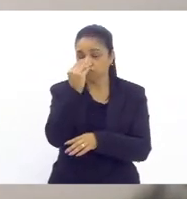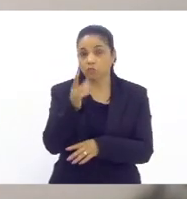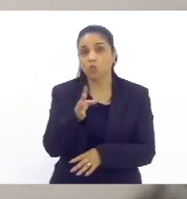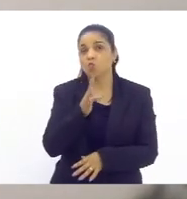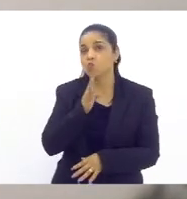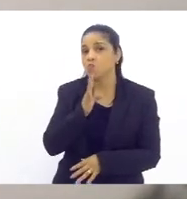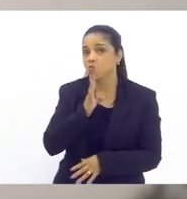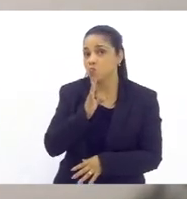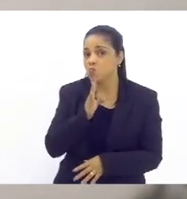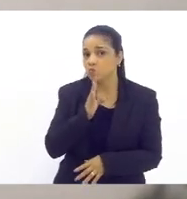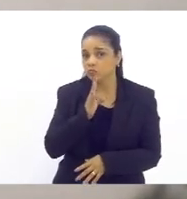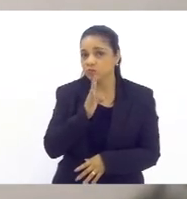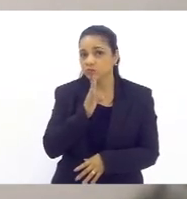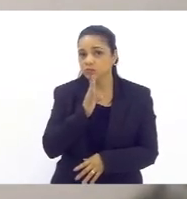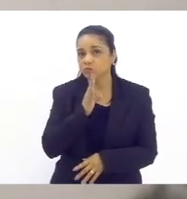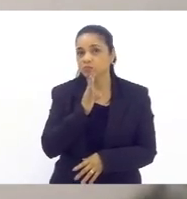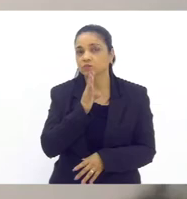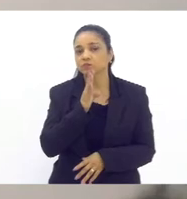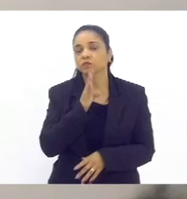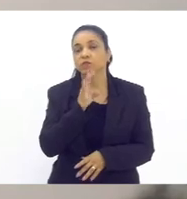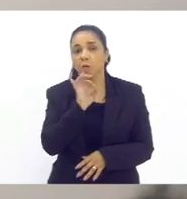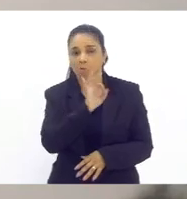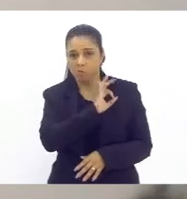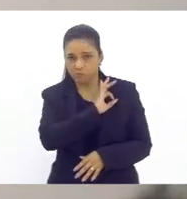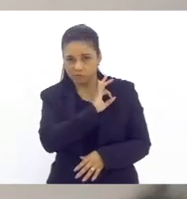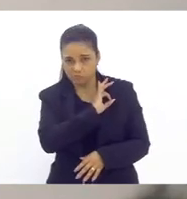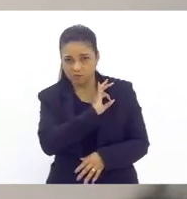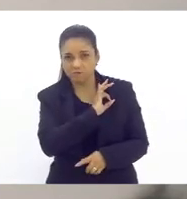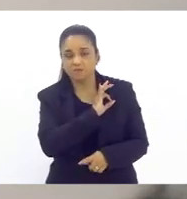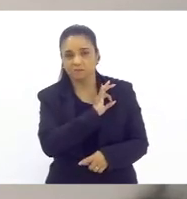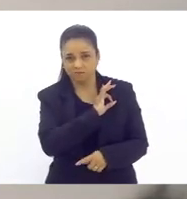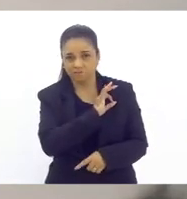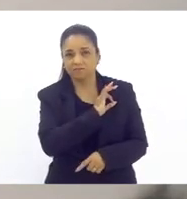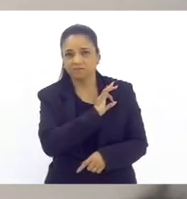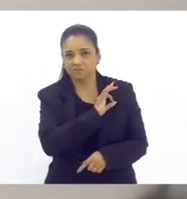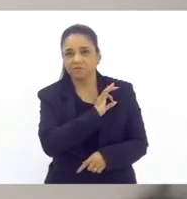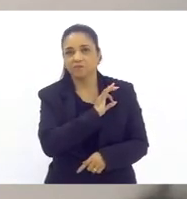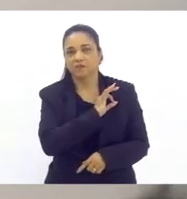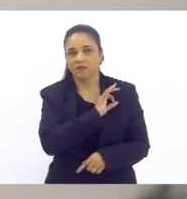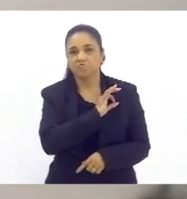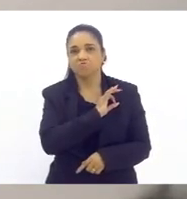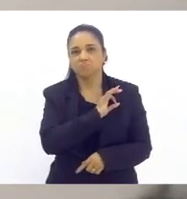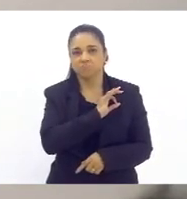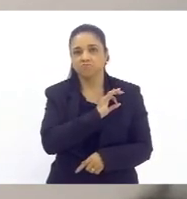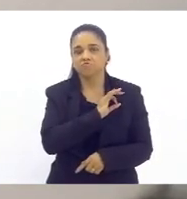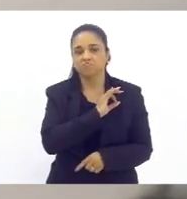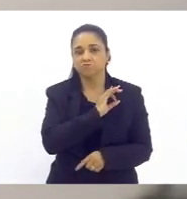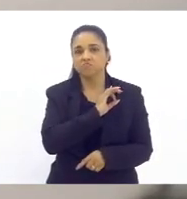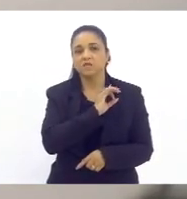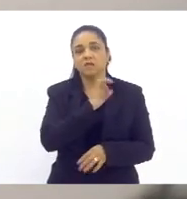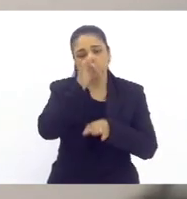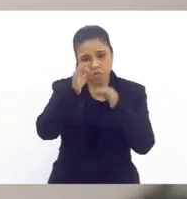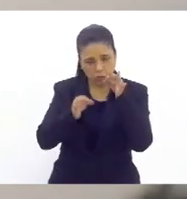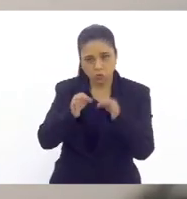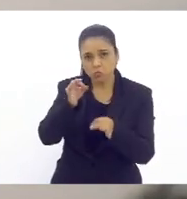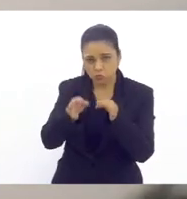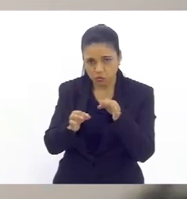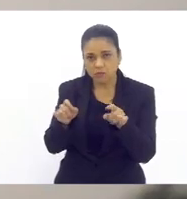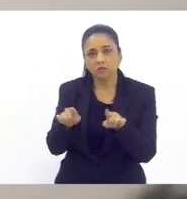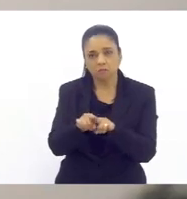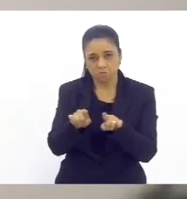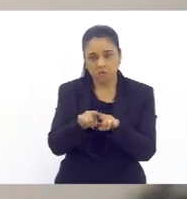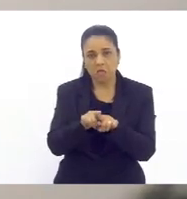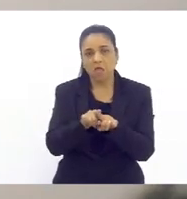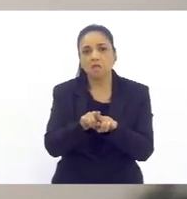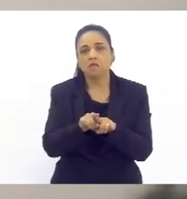é pelos agentes mas também pelos pelos pelas autoridades do sistema de Justiça justiça e